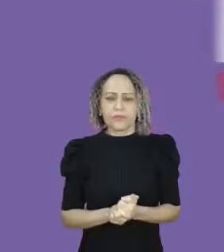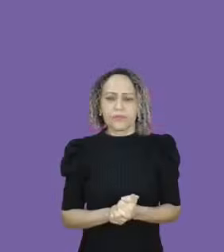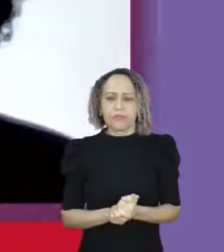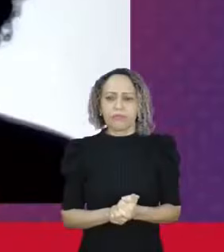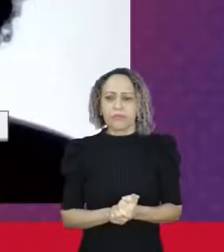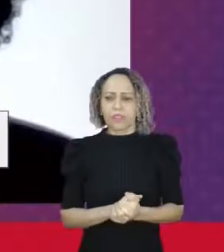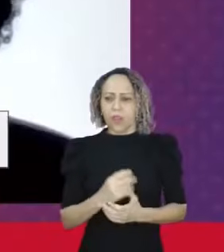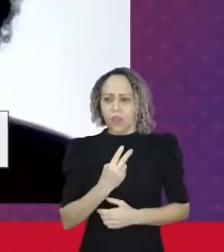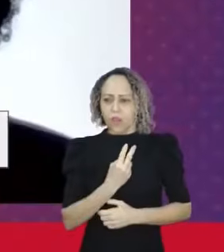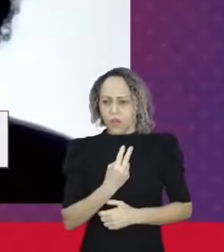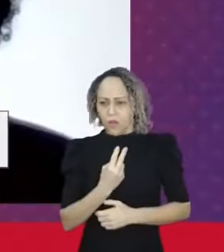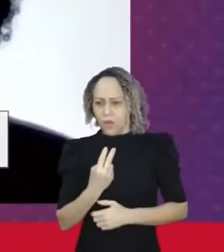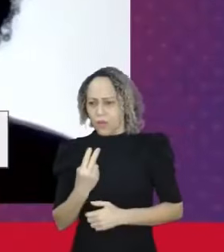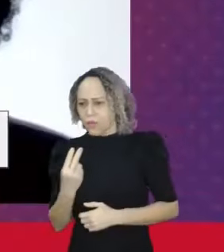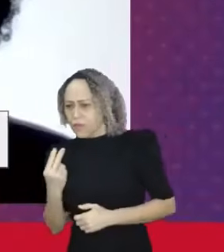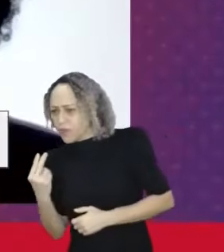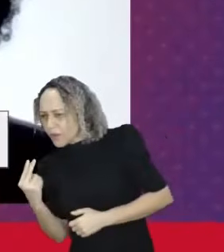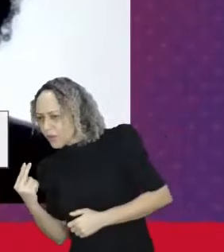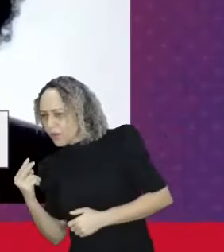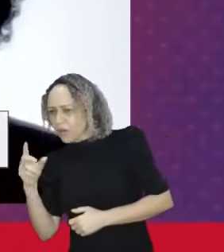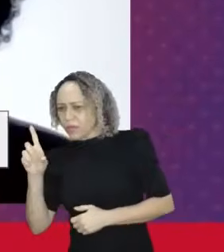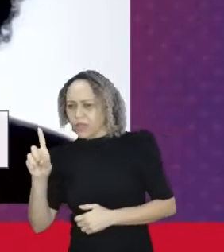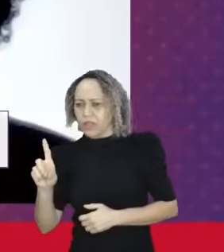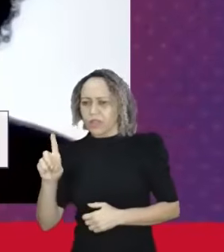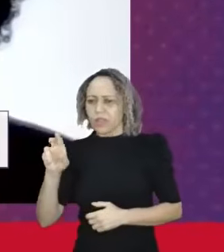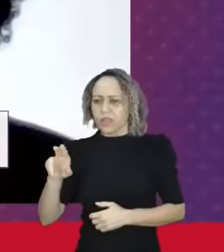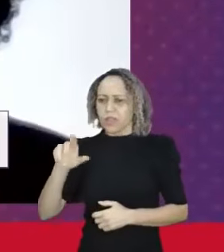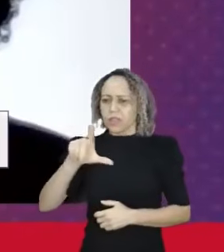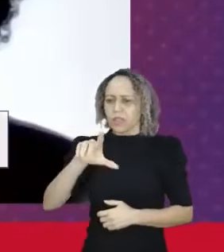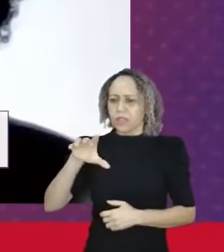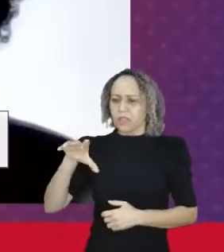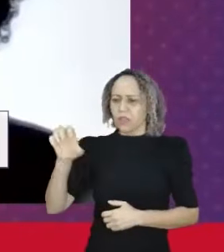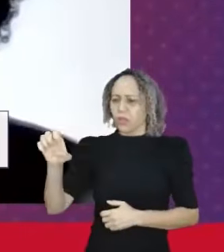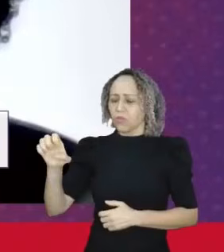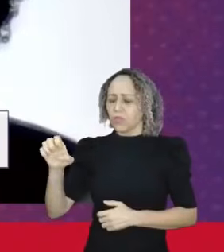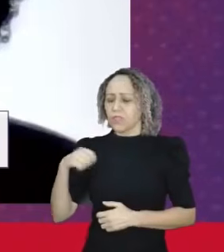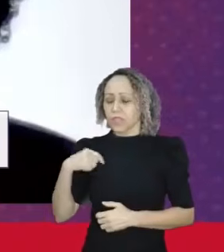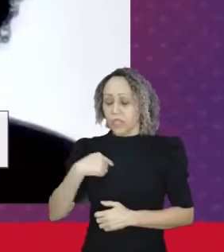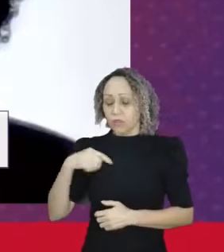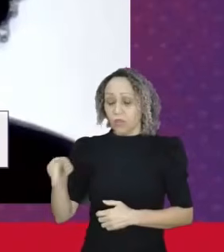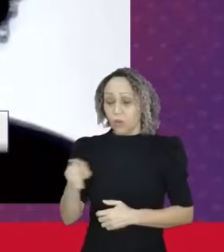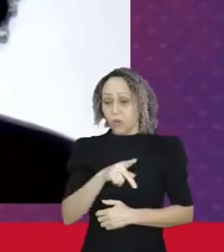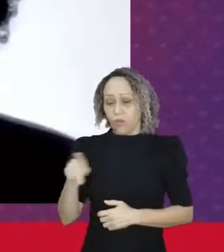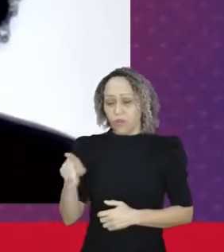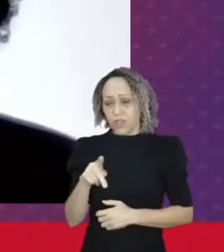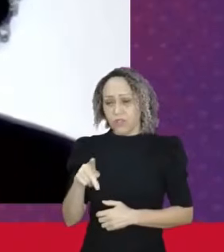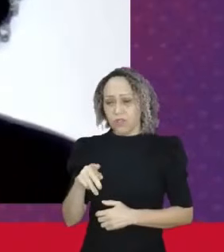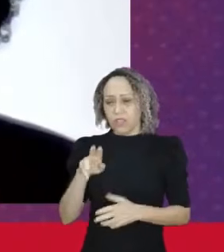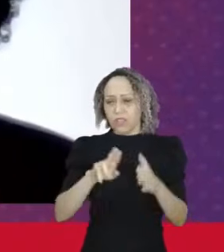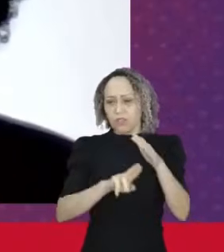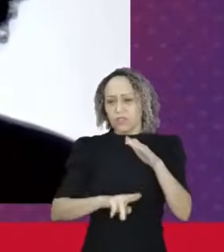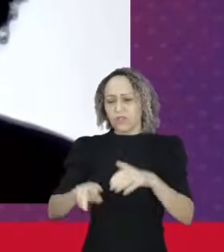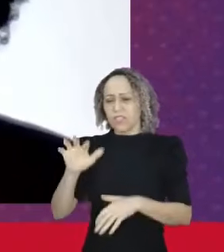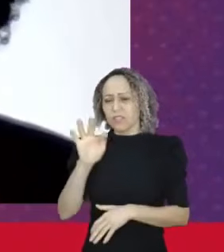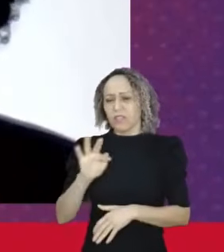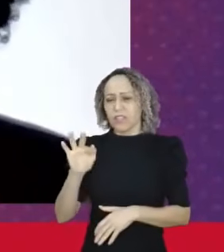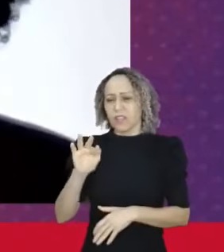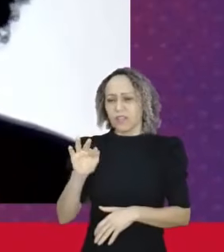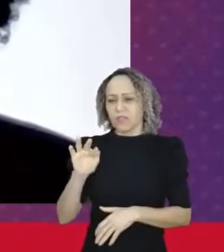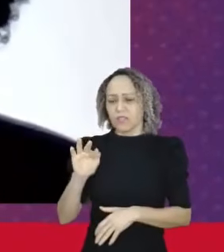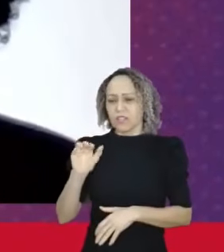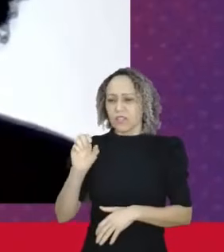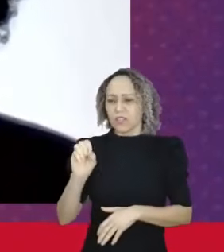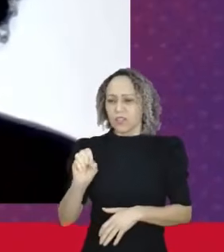Meu nome é Dulce Maria Pereira, eu sou professora da Universidade Federal de Ouro Preto, onde coordeno um laboratório de educação ambiental